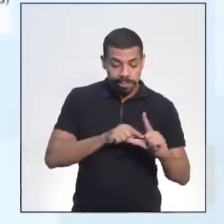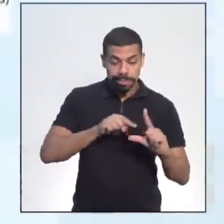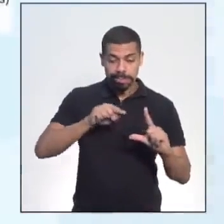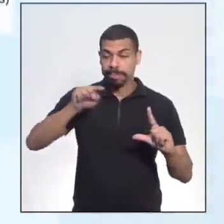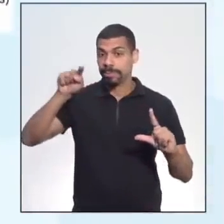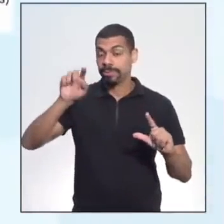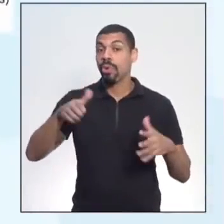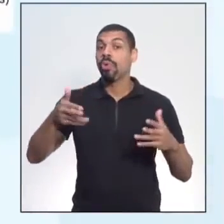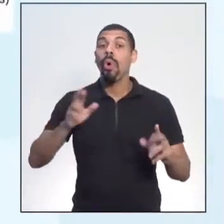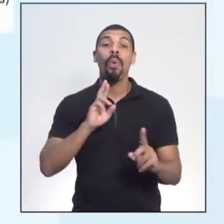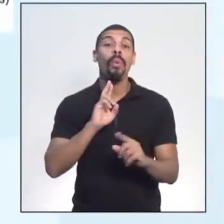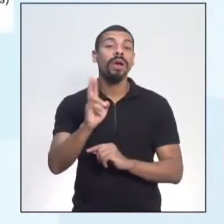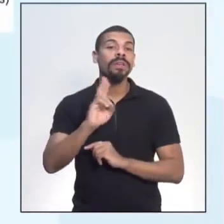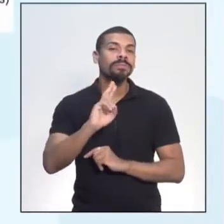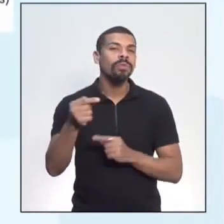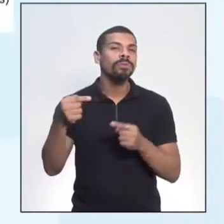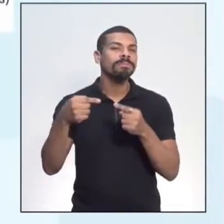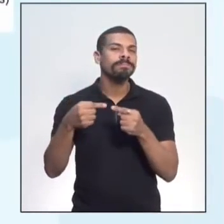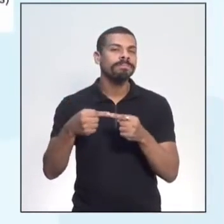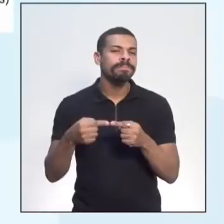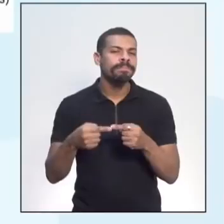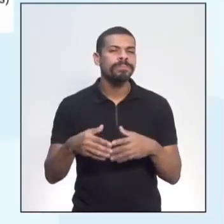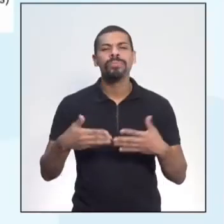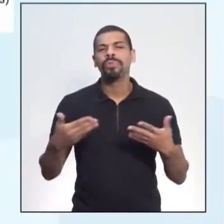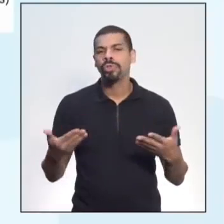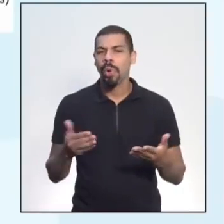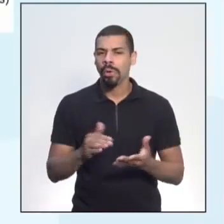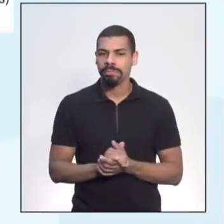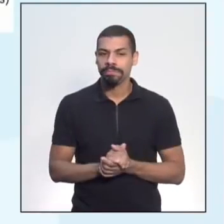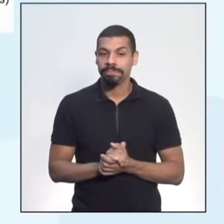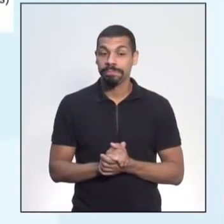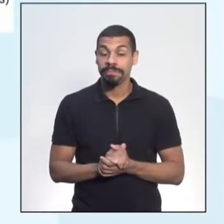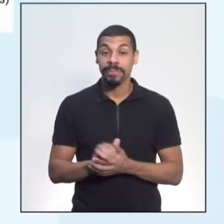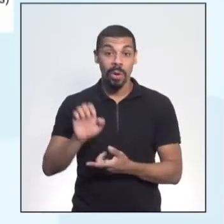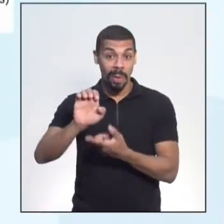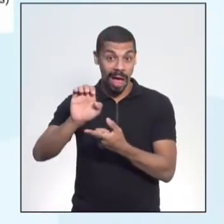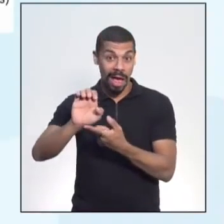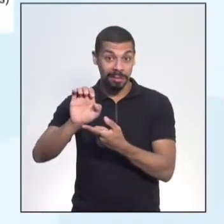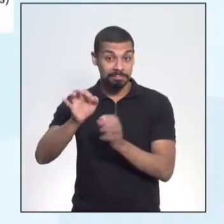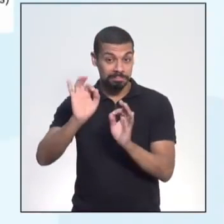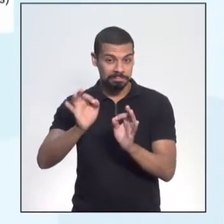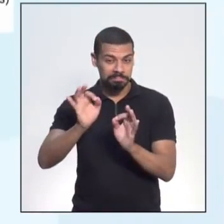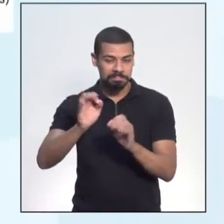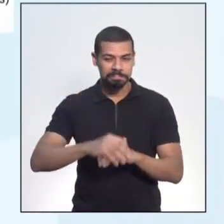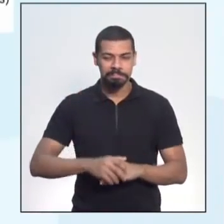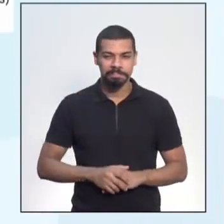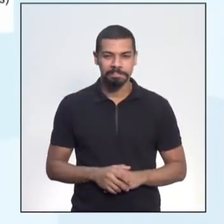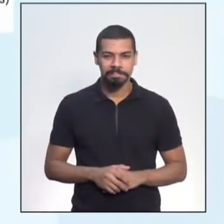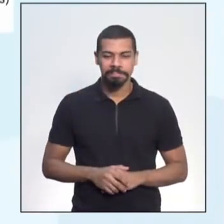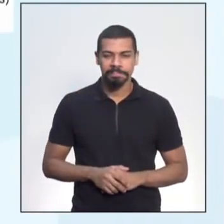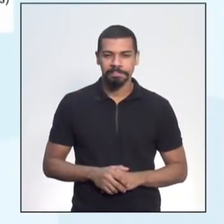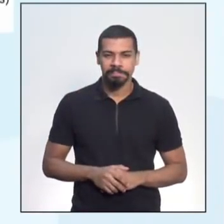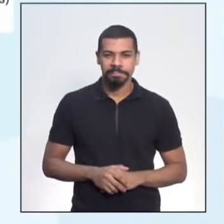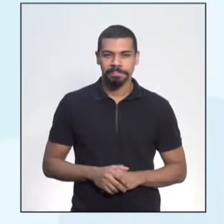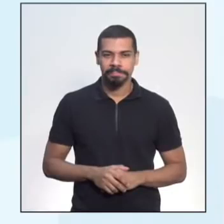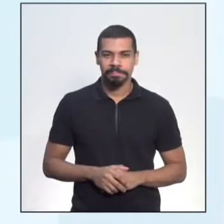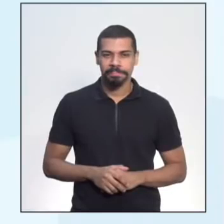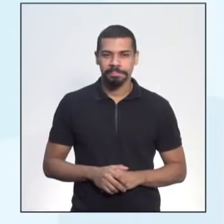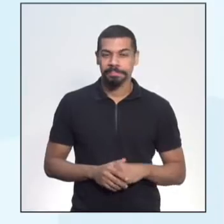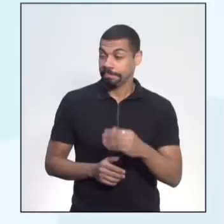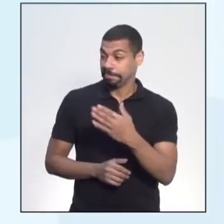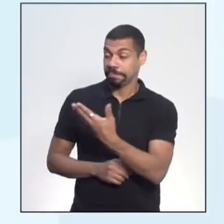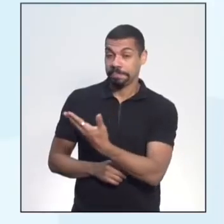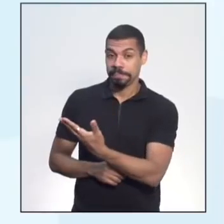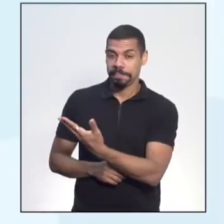Então, olhando lá, a velocidade aumentou de 20 a 40 segundos, é a alternativa E. Volta só no anterior, por favor, para eu mostrar para eles só as alternativas,